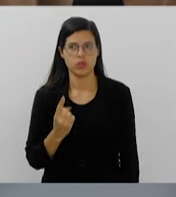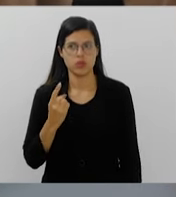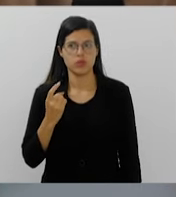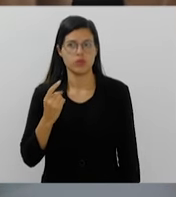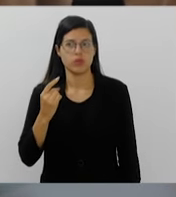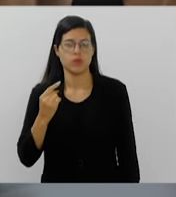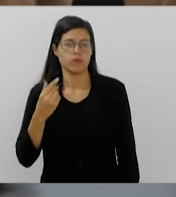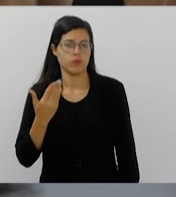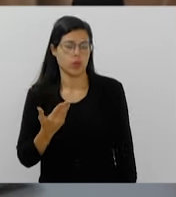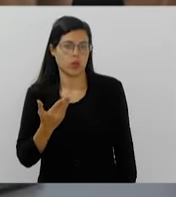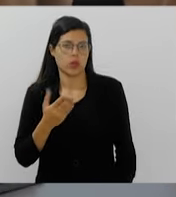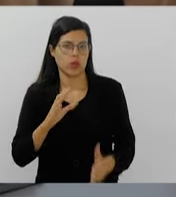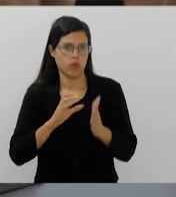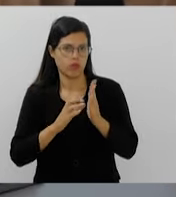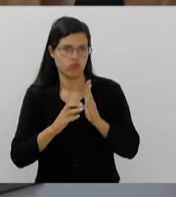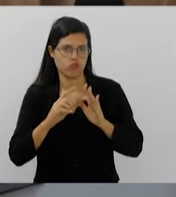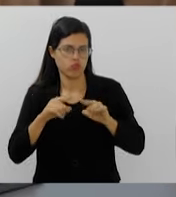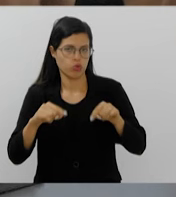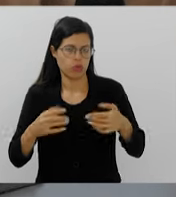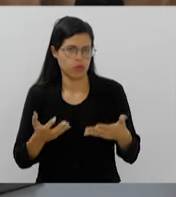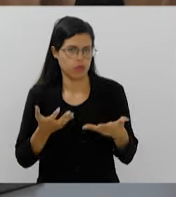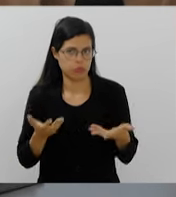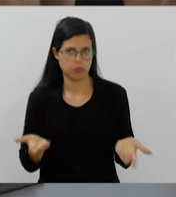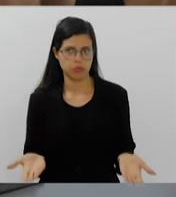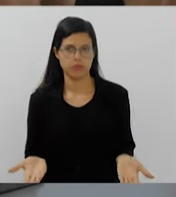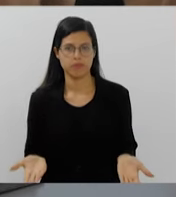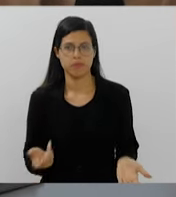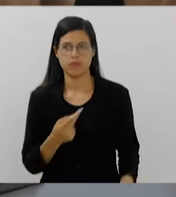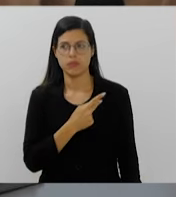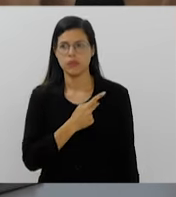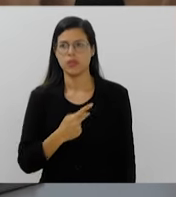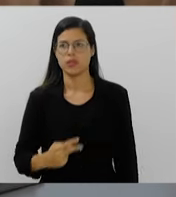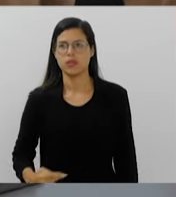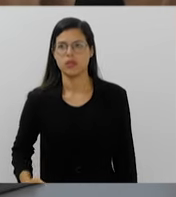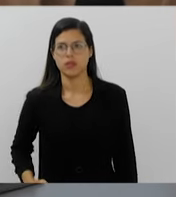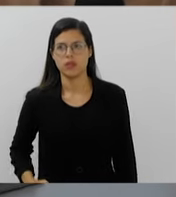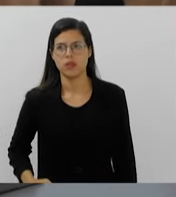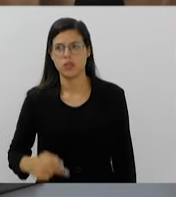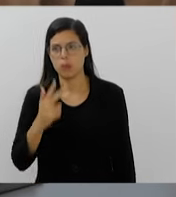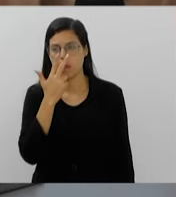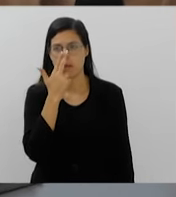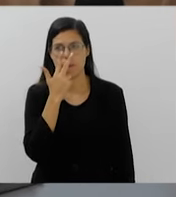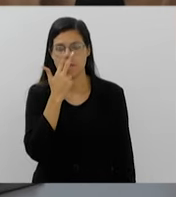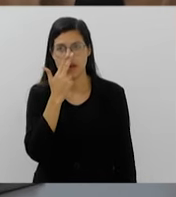servidor. Aí, senhor presidente, o senhor está invadindo